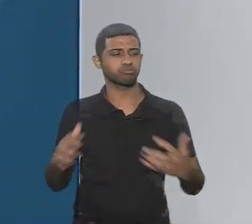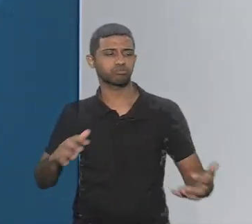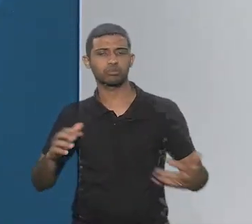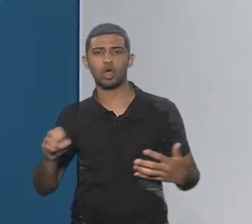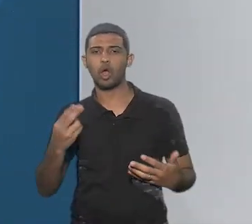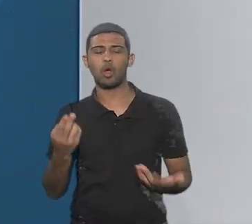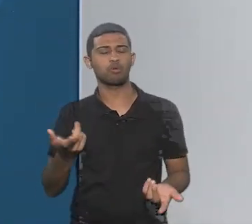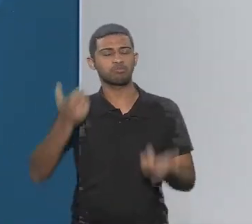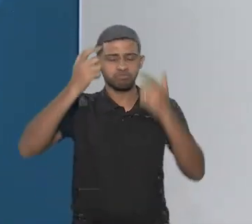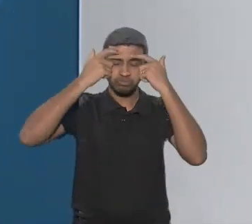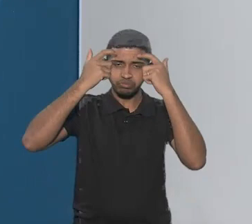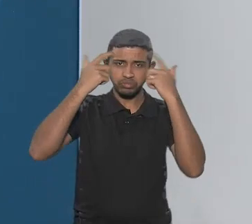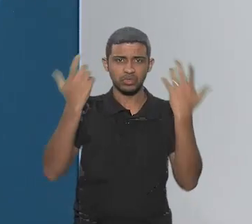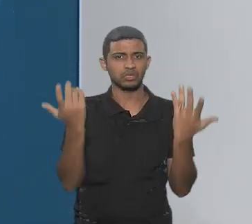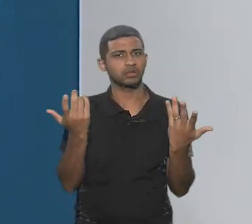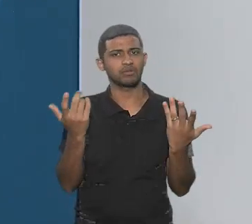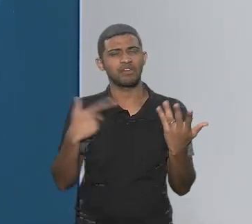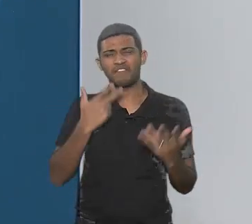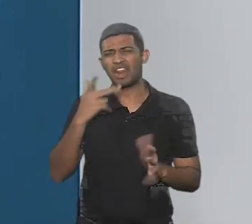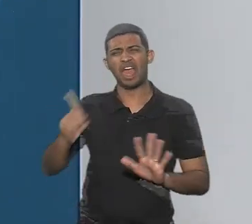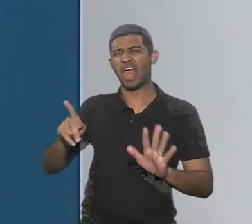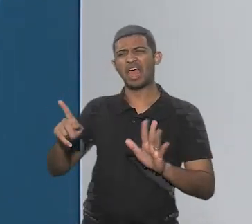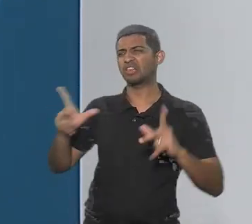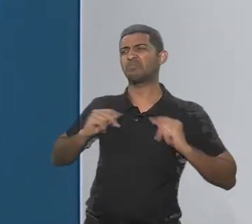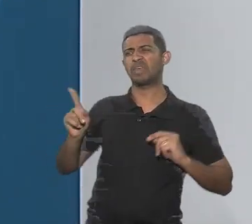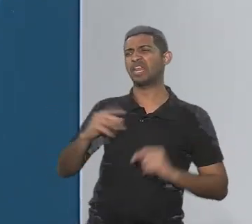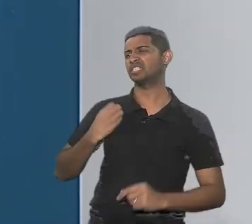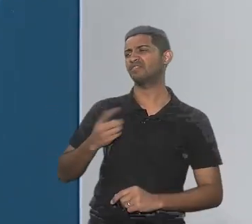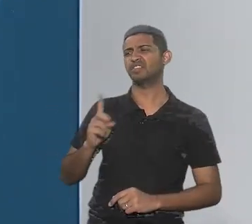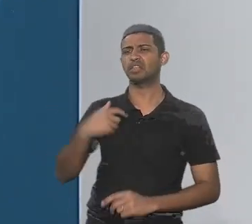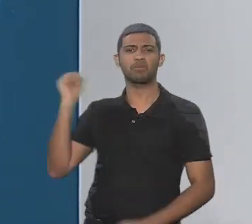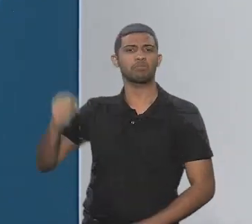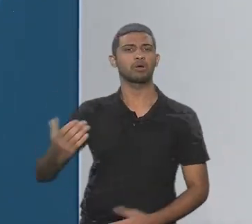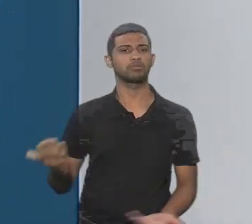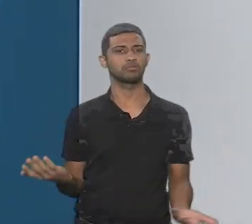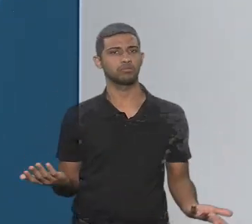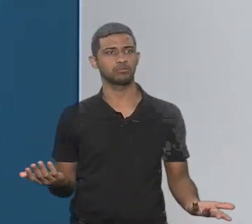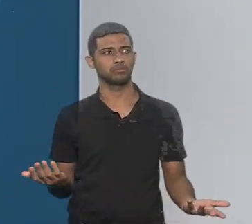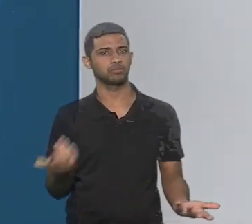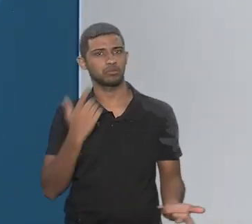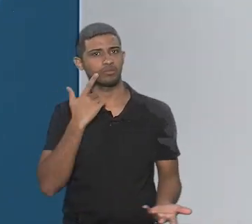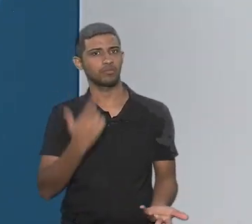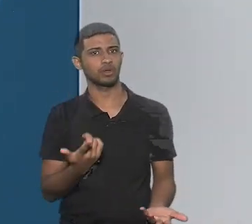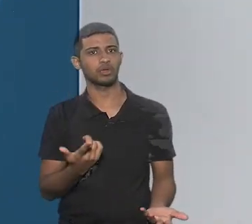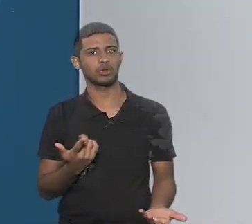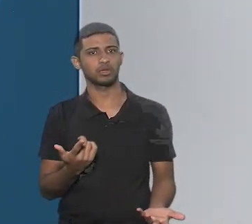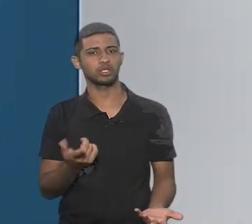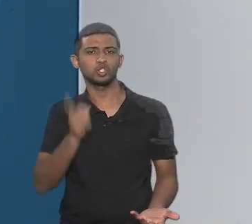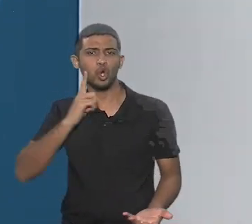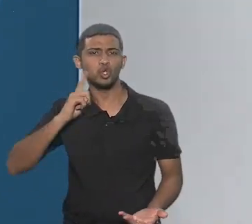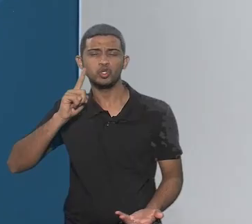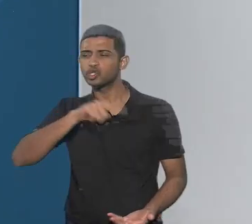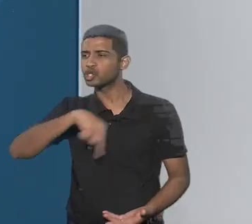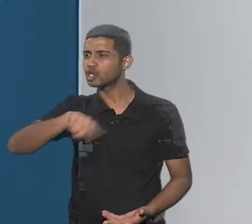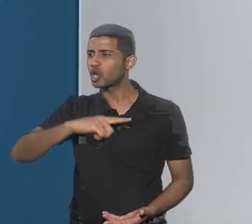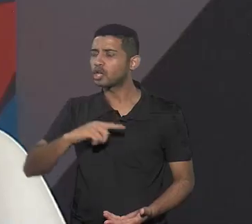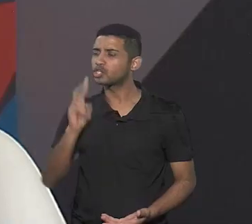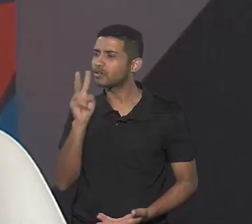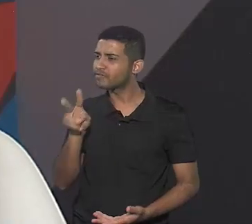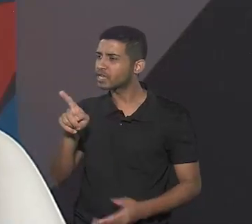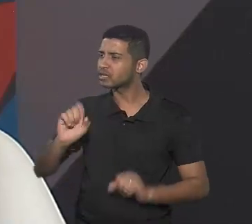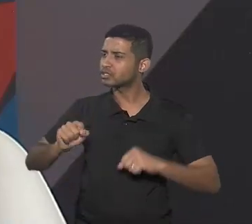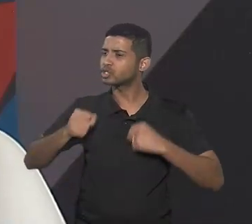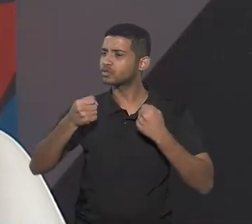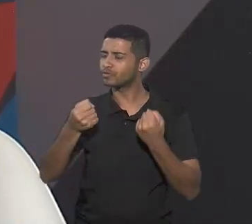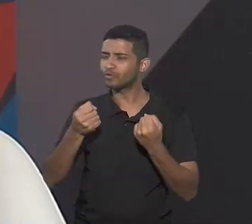né, seja neurológico, vai chegar um momento que a gente vai dizer, não, essa pessoa também não merece viver. E quantos ensinamentos essas pessoas nos dão todos